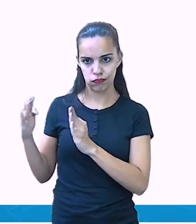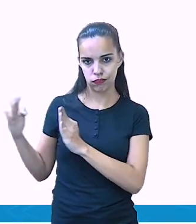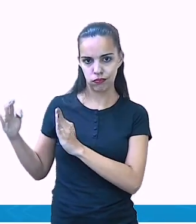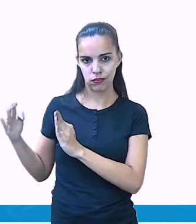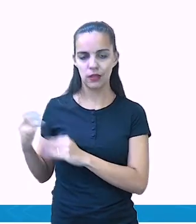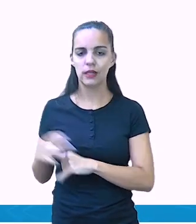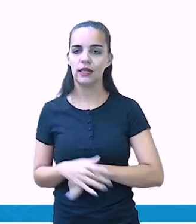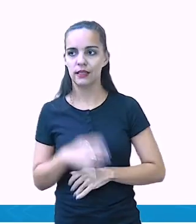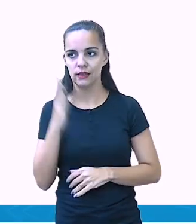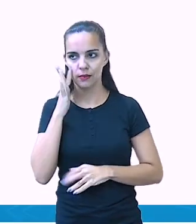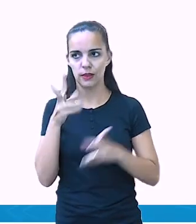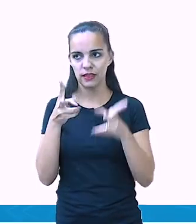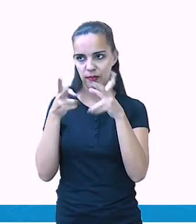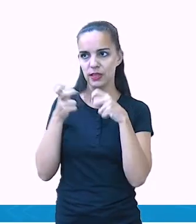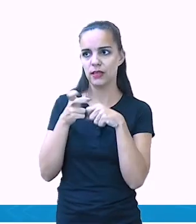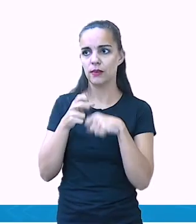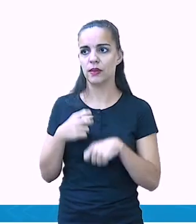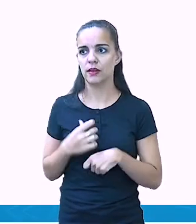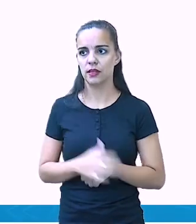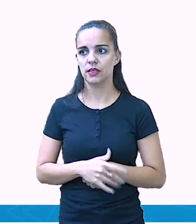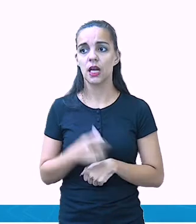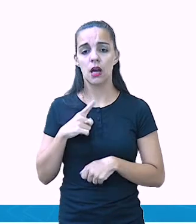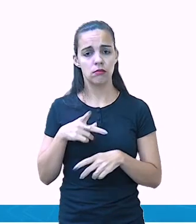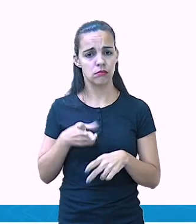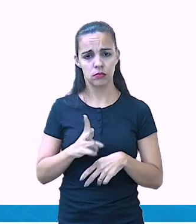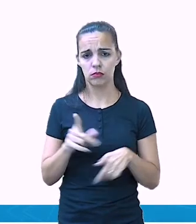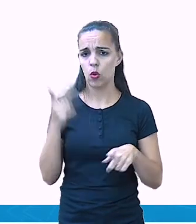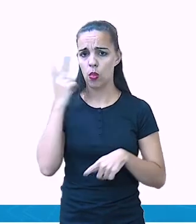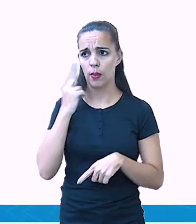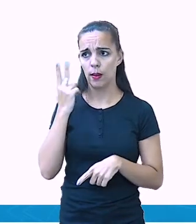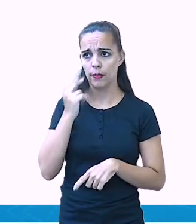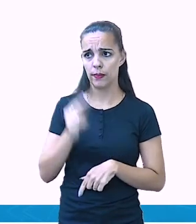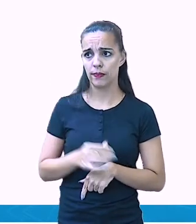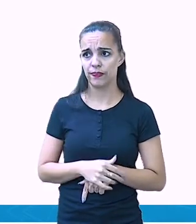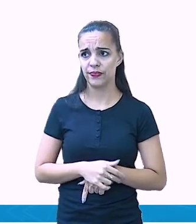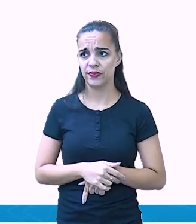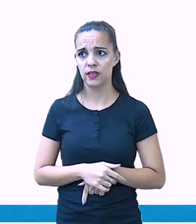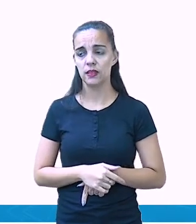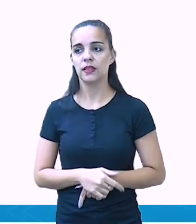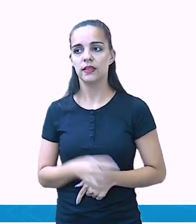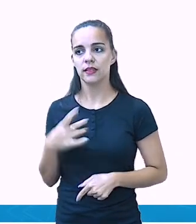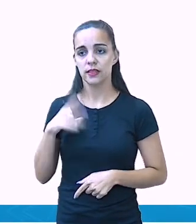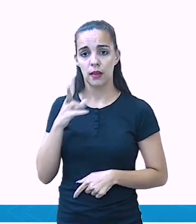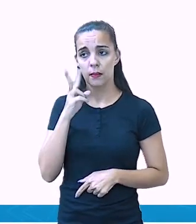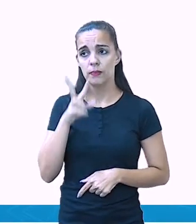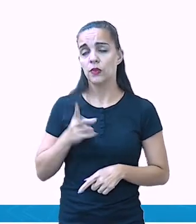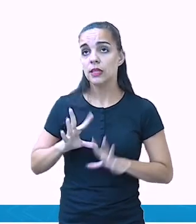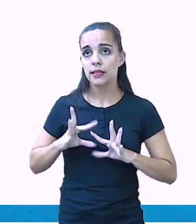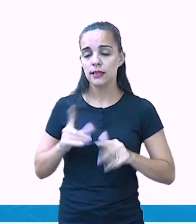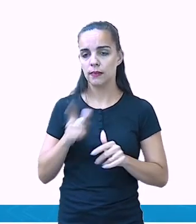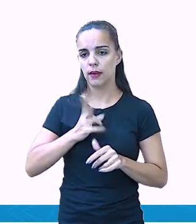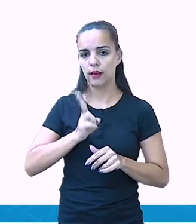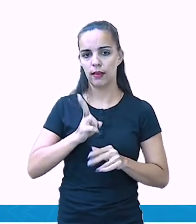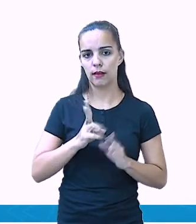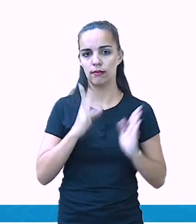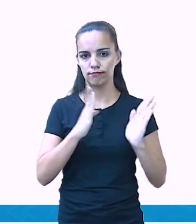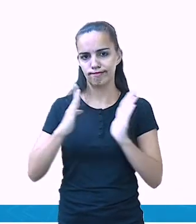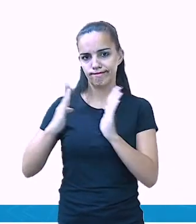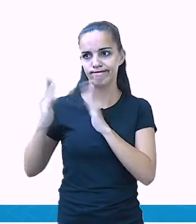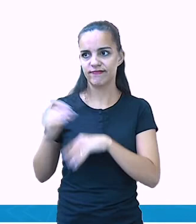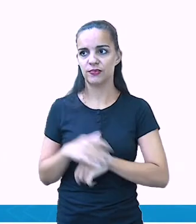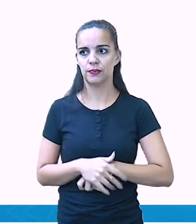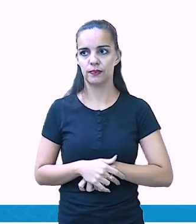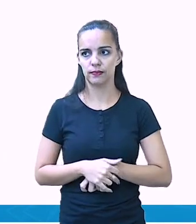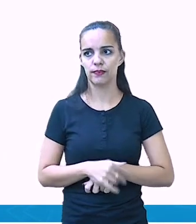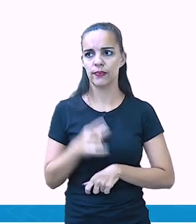uma depois a outra, também em sequência. A história em quadrinhos, ela precisa ter uma sequência. Então, o lugar